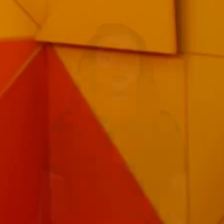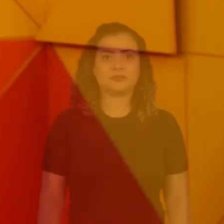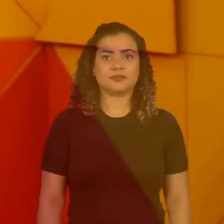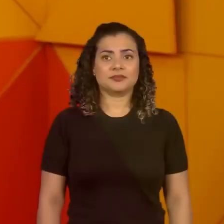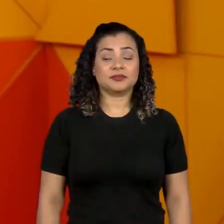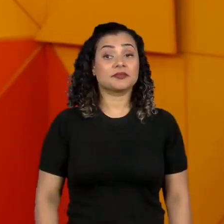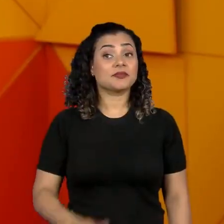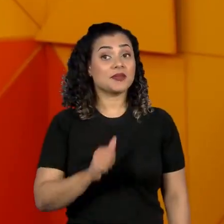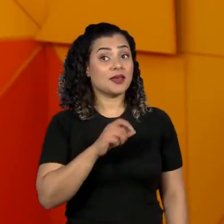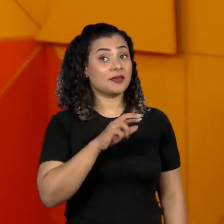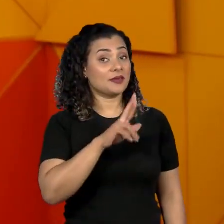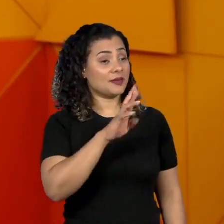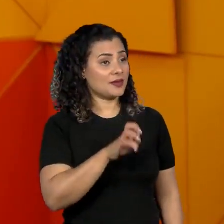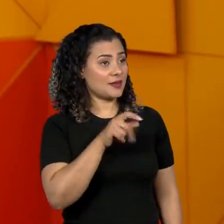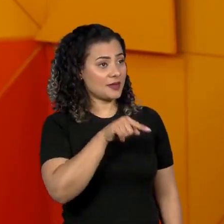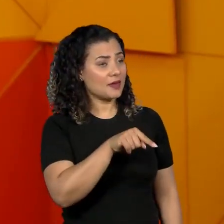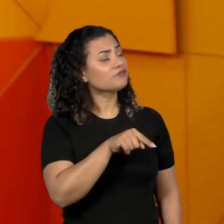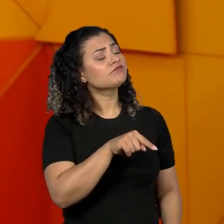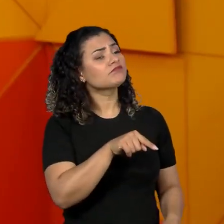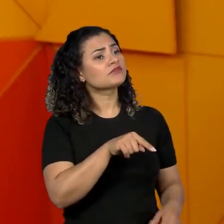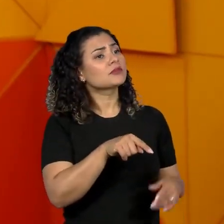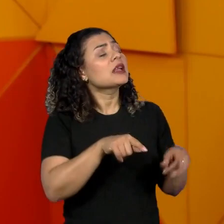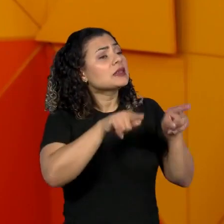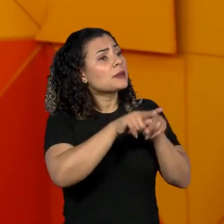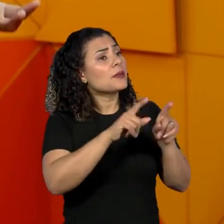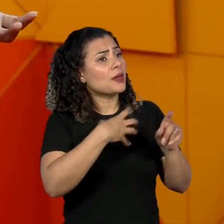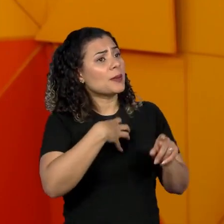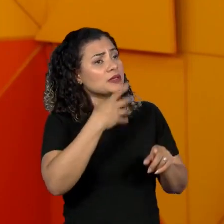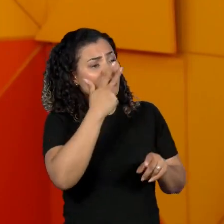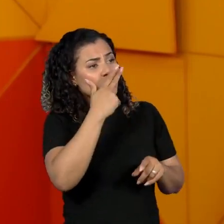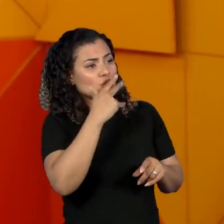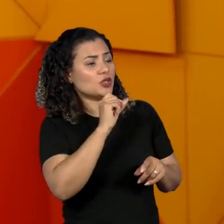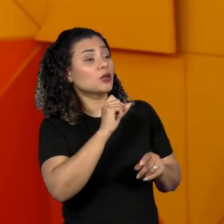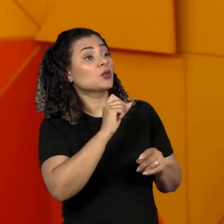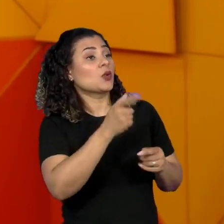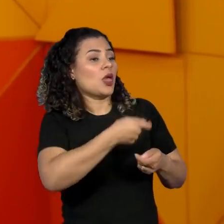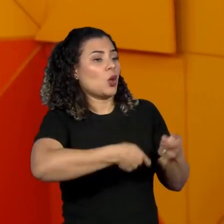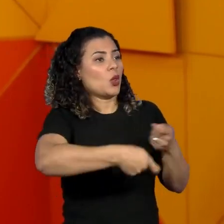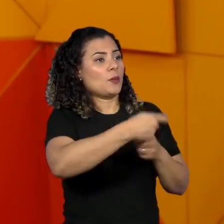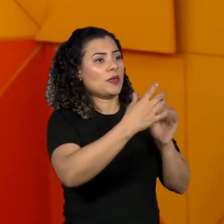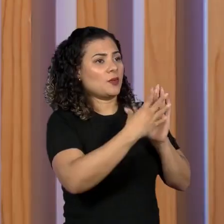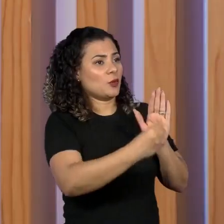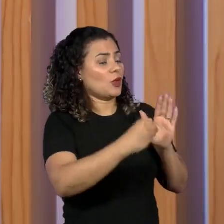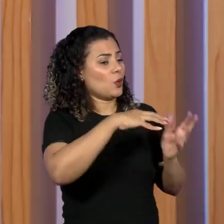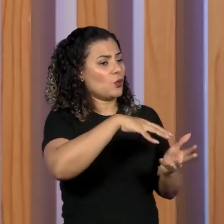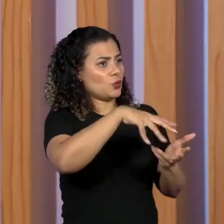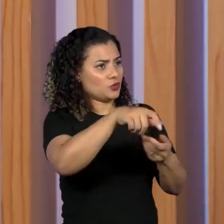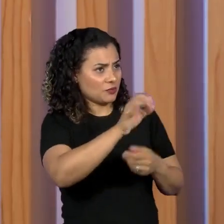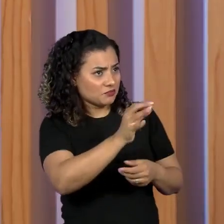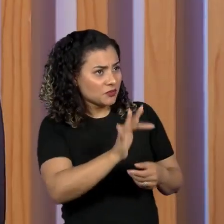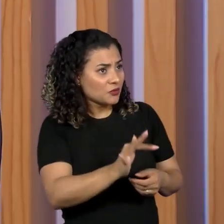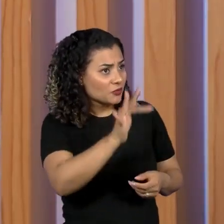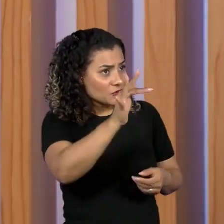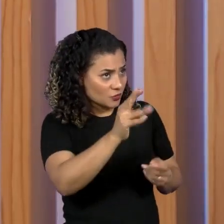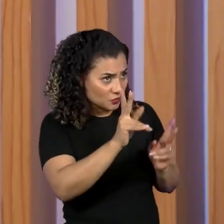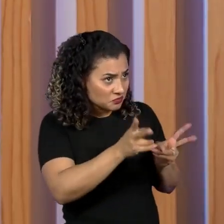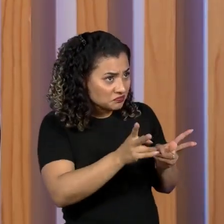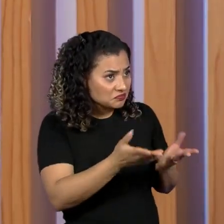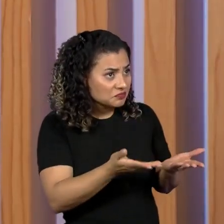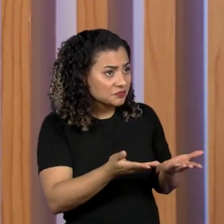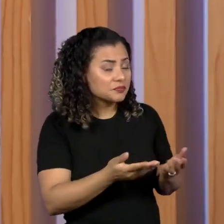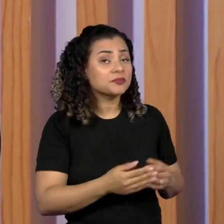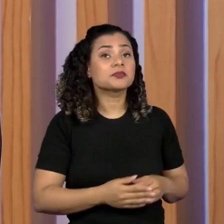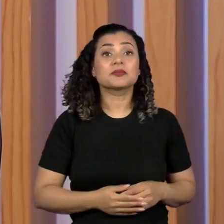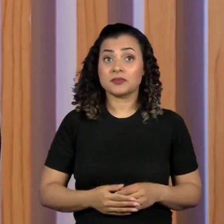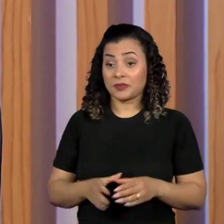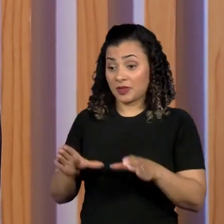André, nós estamos diante de um modelo de economia global do futuro? Sim. Falando